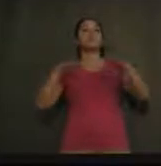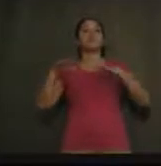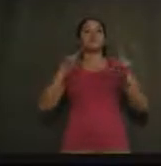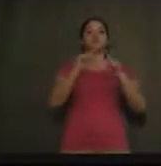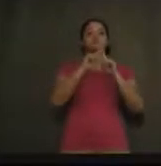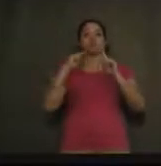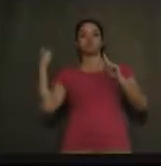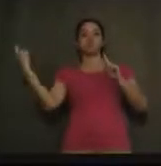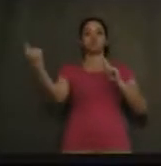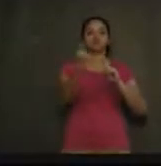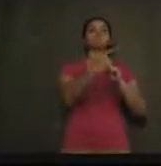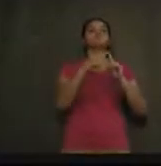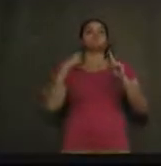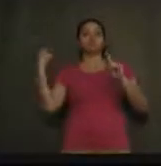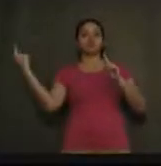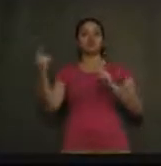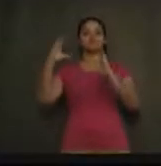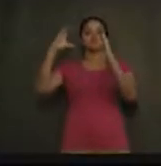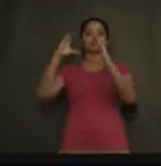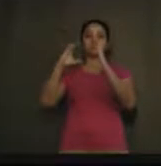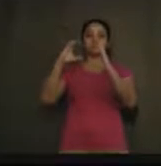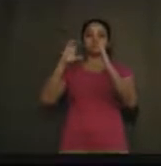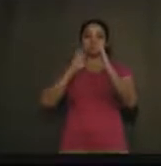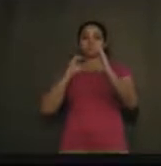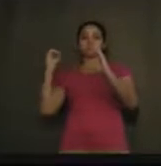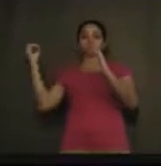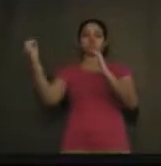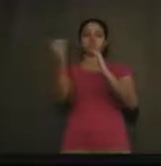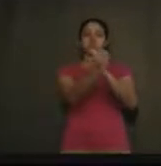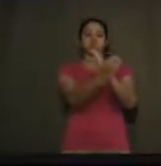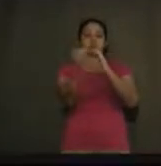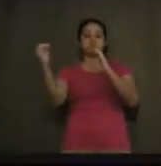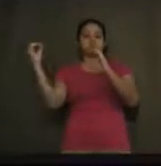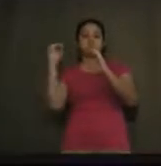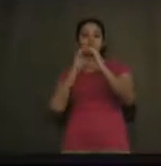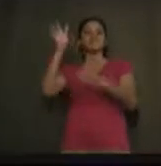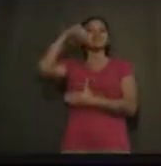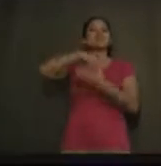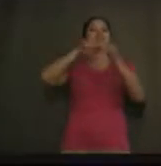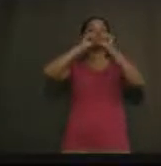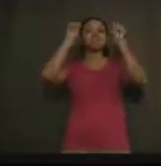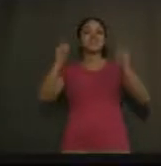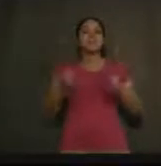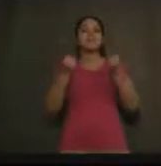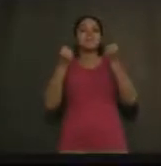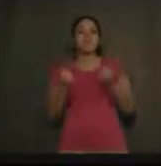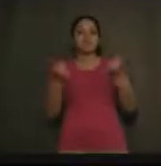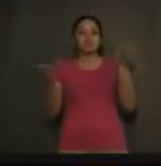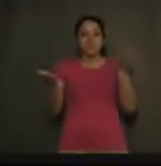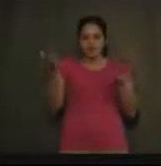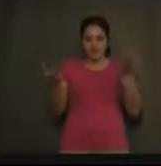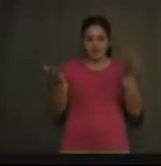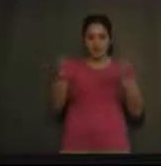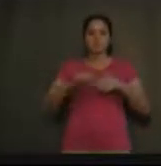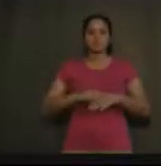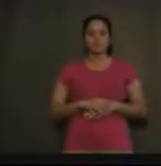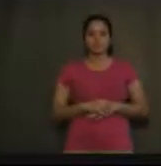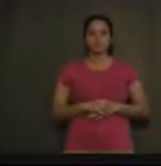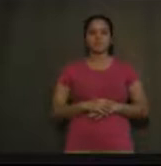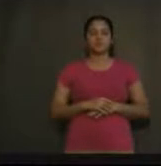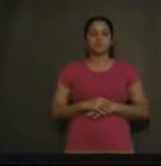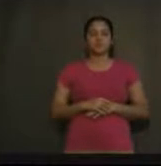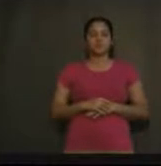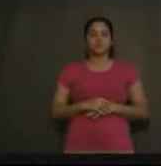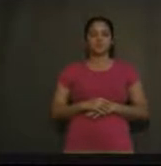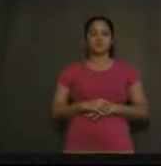circulares em torno do centro de massa do sistema formado por Sol e Júpiter. Tá? Isso é sabido da mecânica, existe